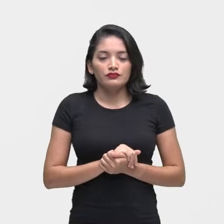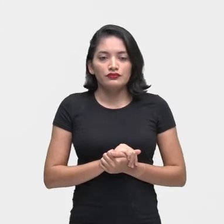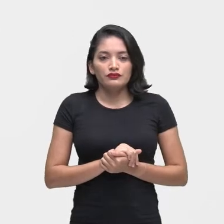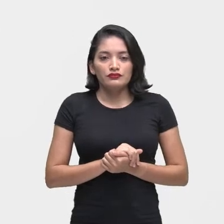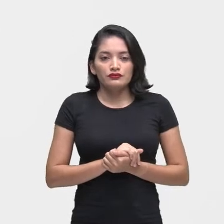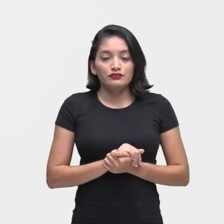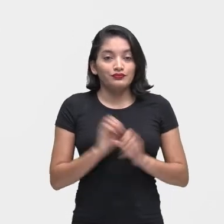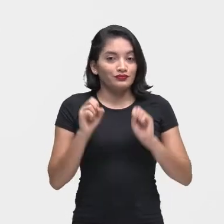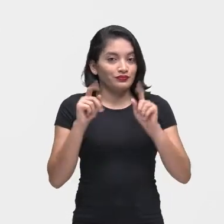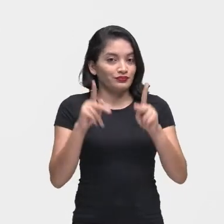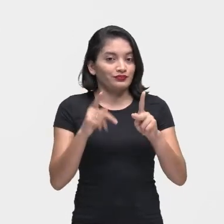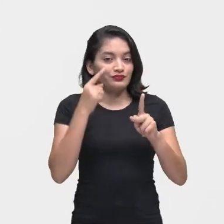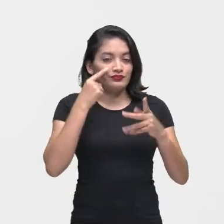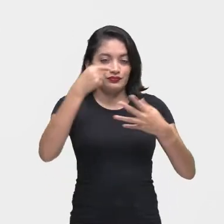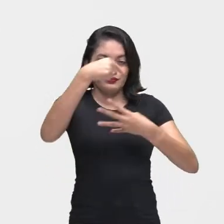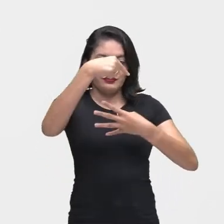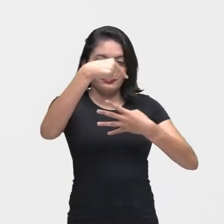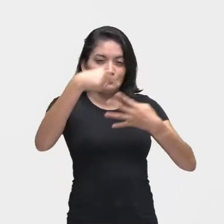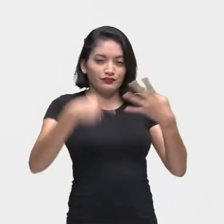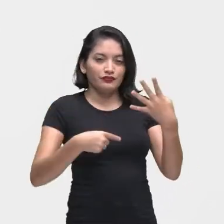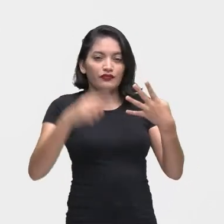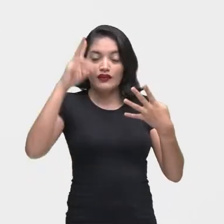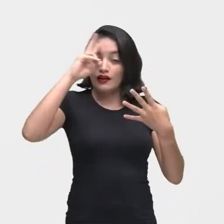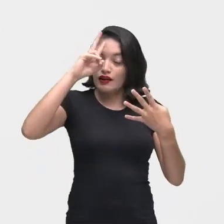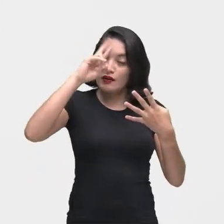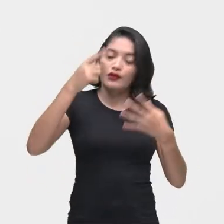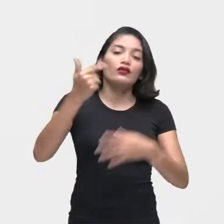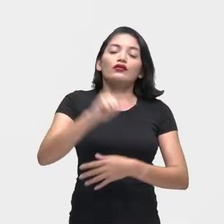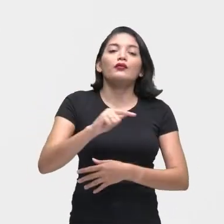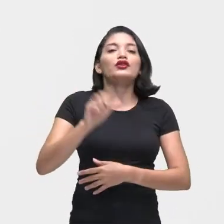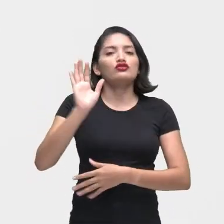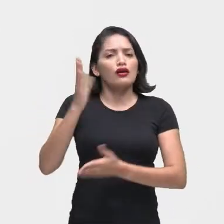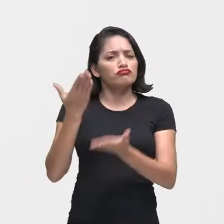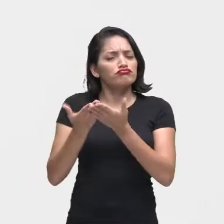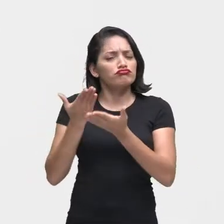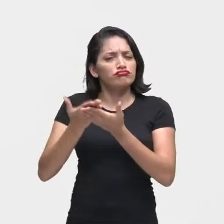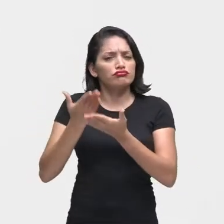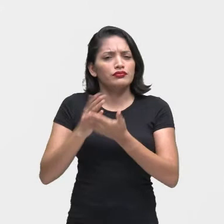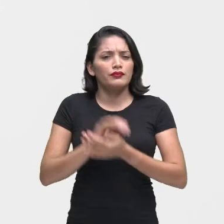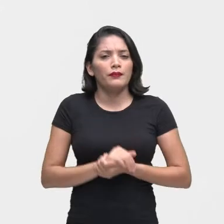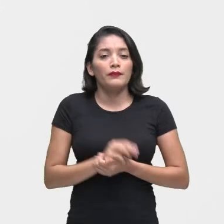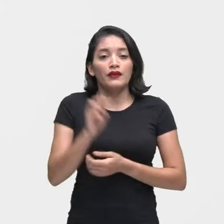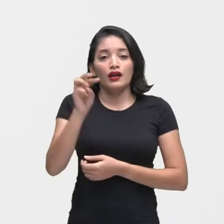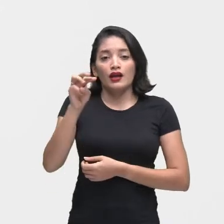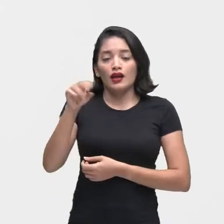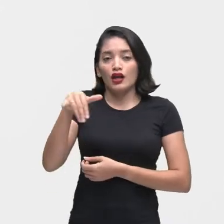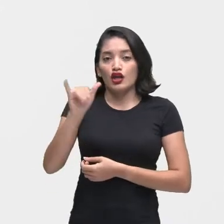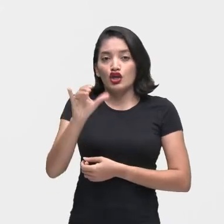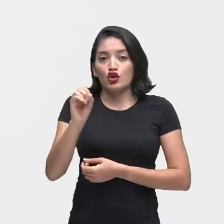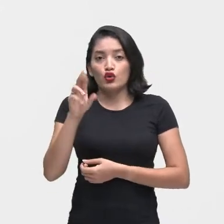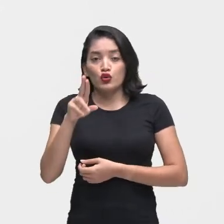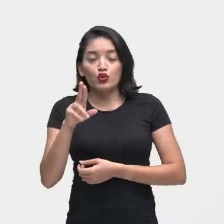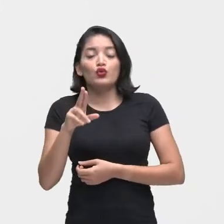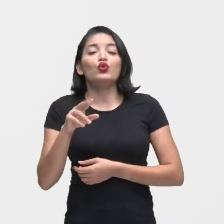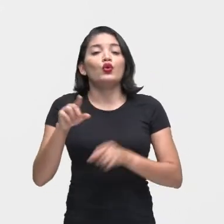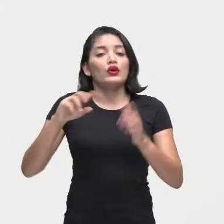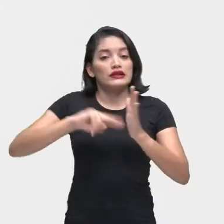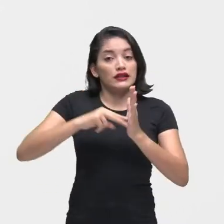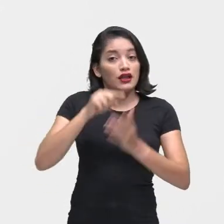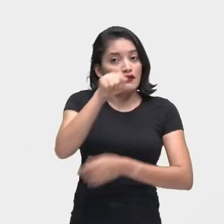Olá tudo bem então só Relembrando a gente acabou de ver não foi e o significa você